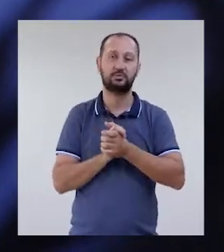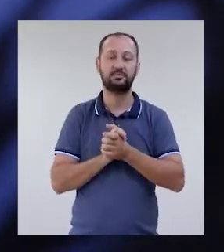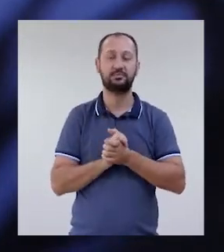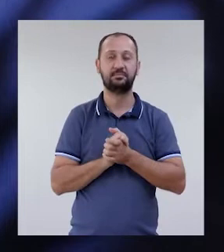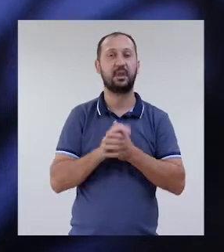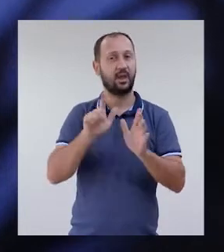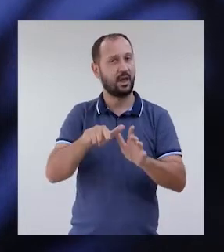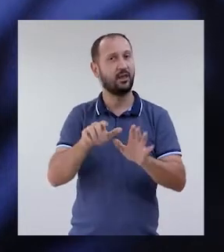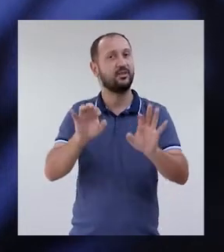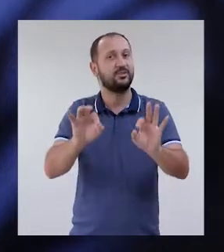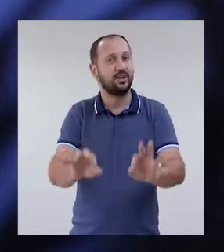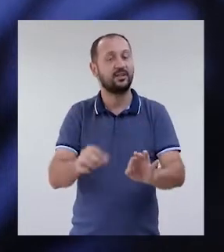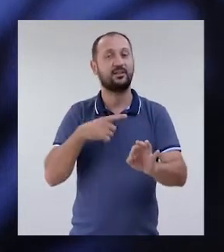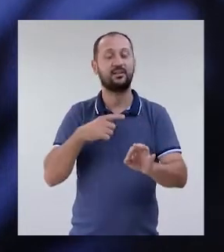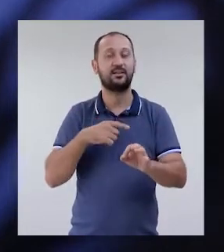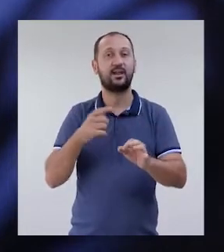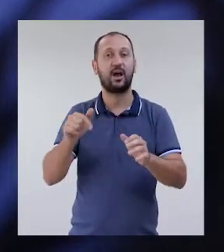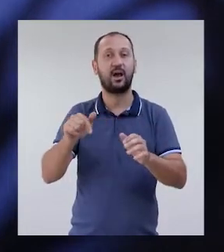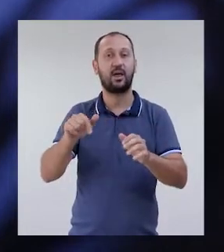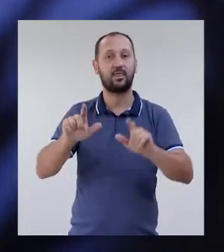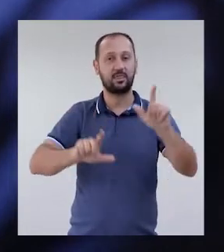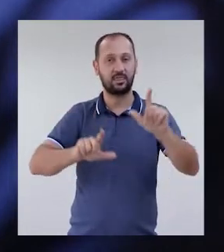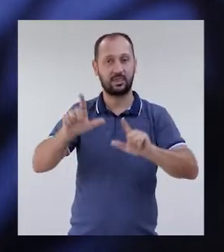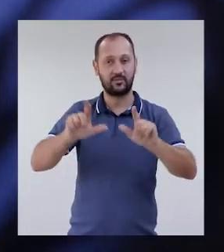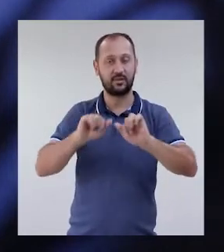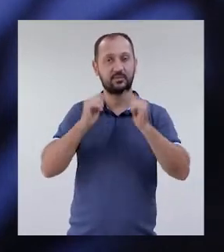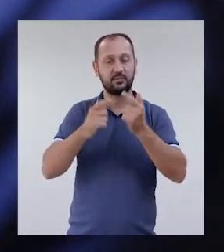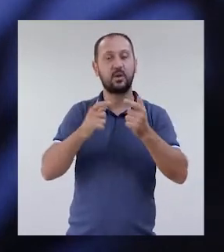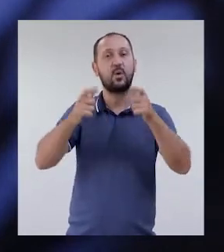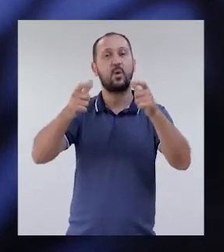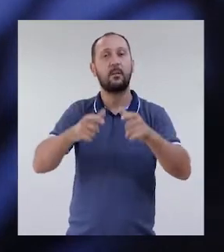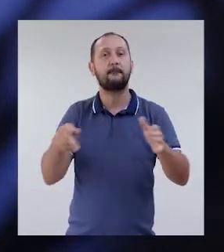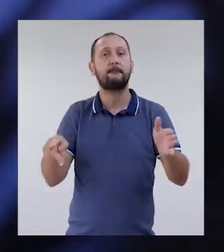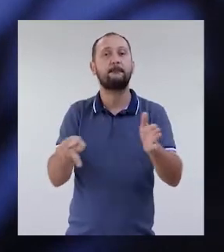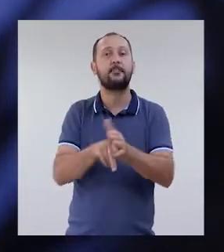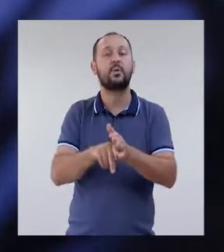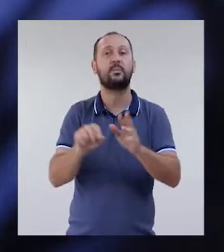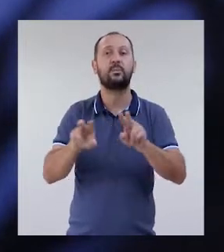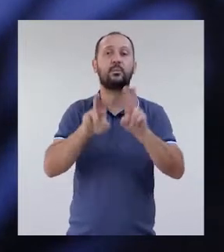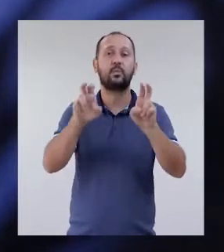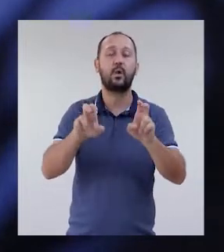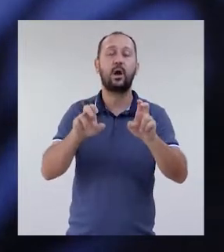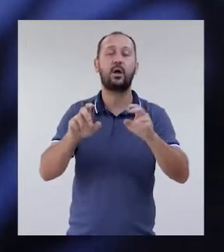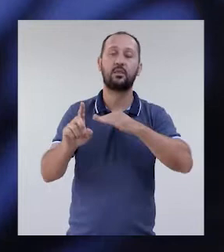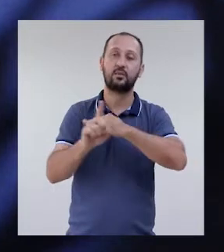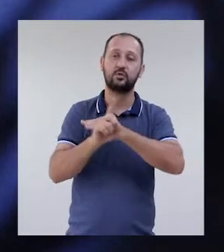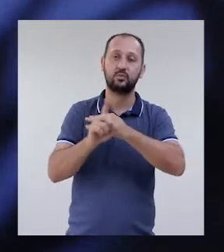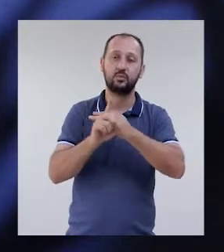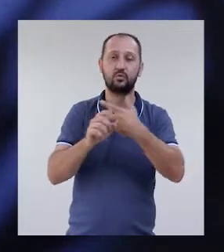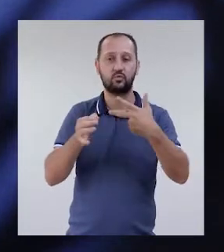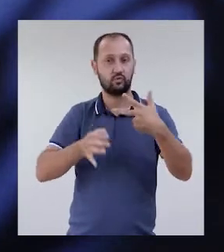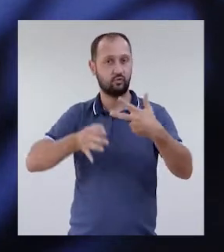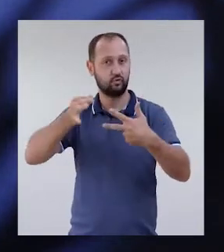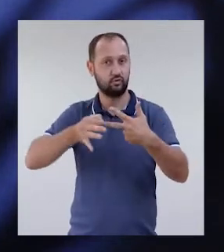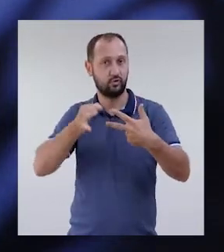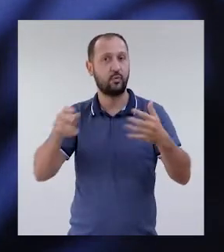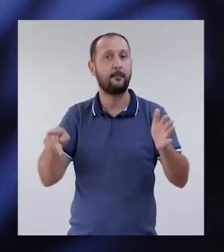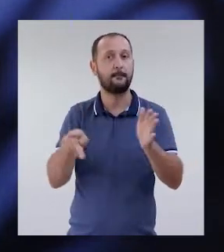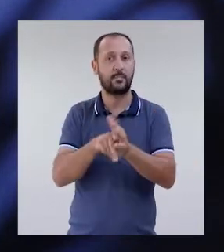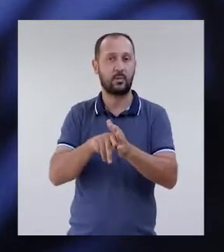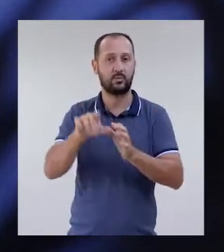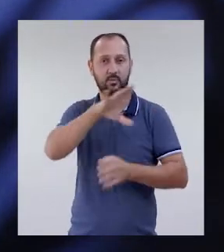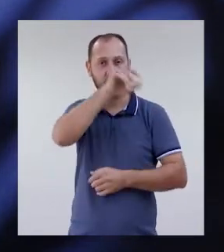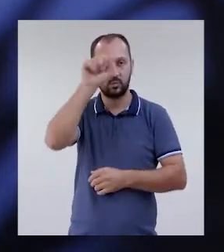nada mais justo que a TV Assembleia tenha um espaço dedicado à atuação jurídica, né, do nosso